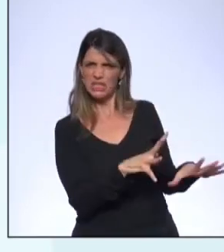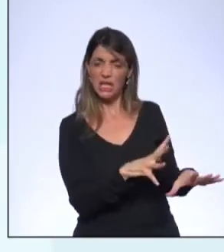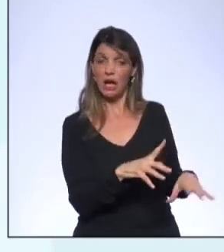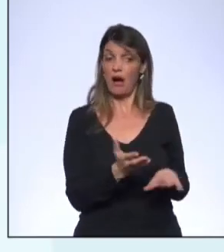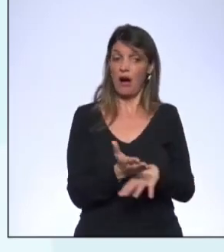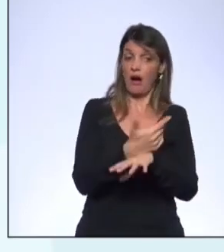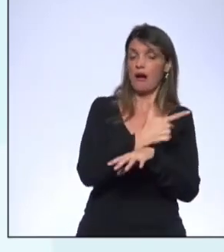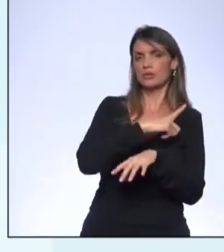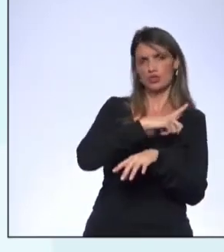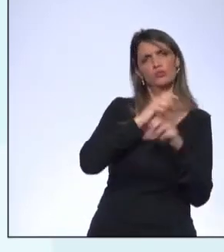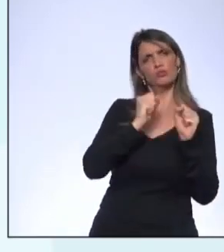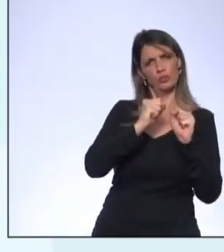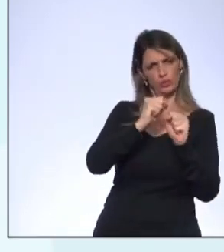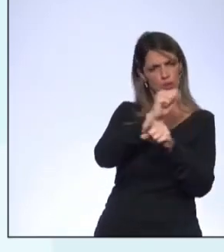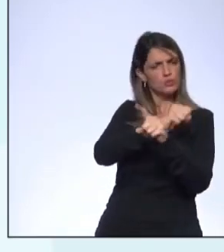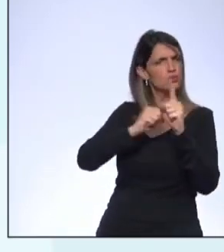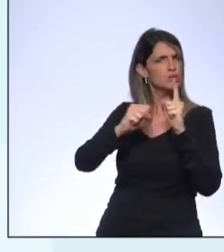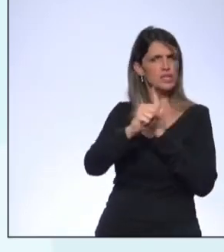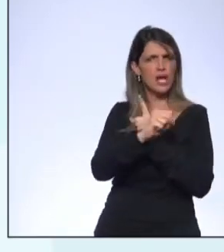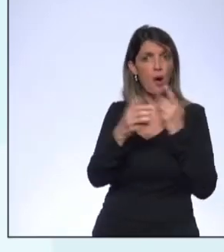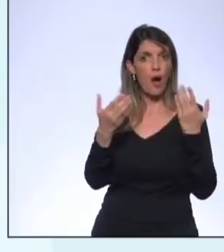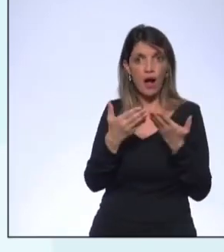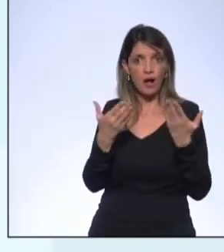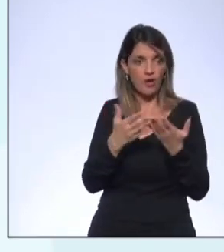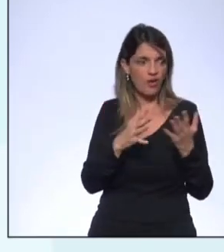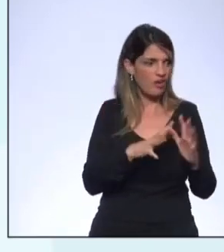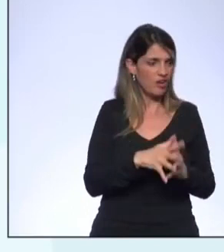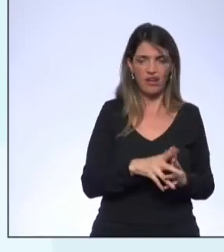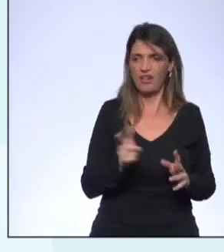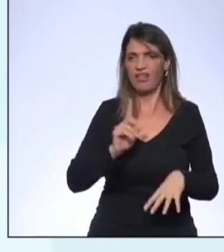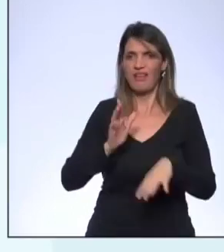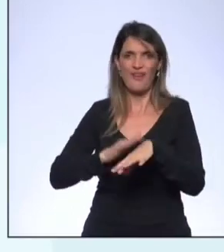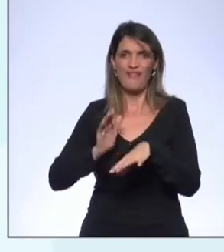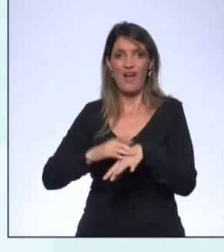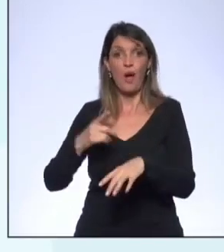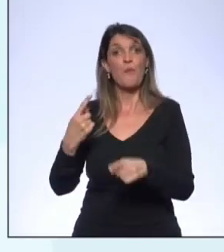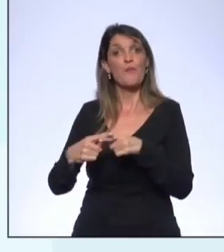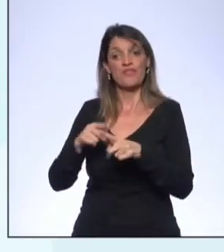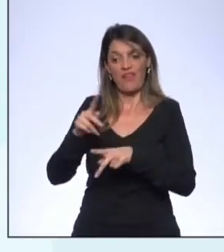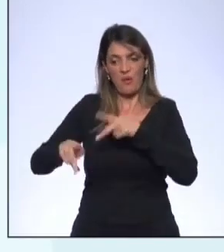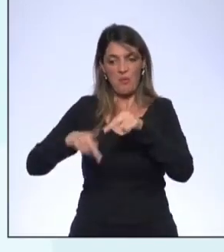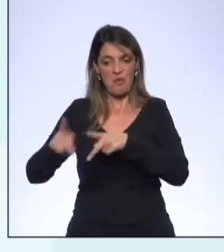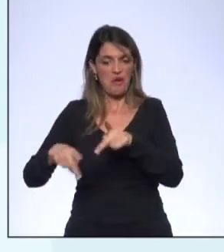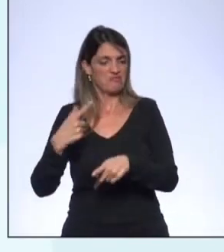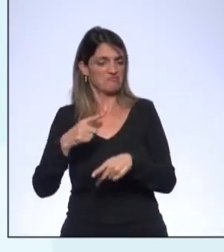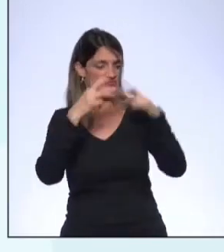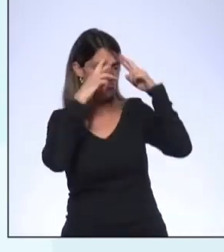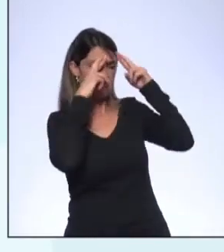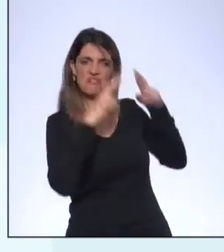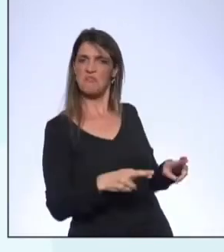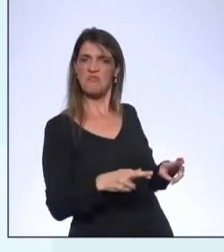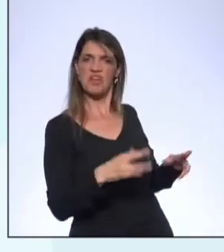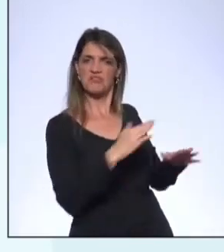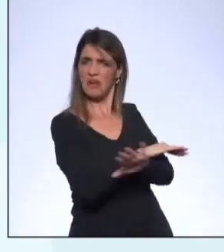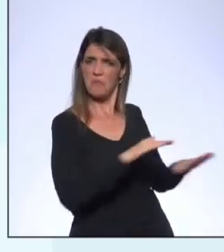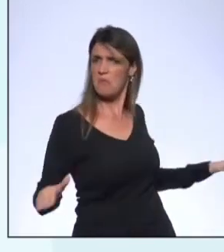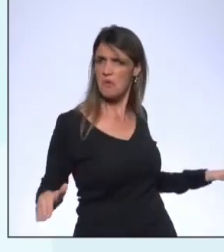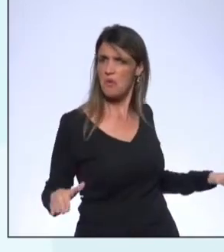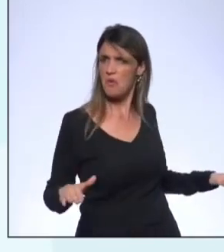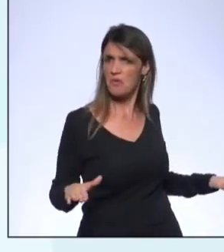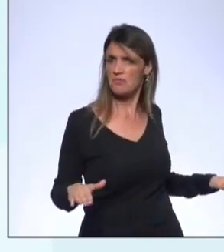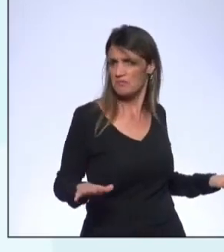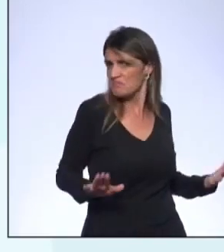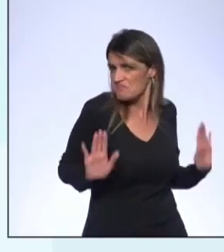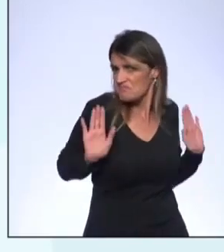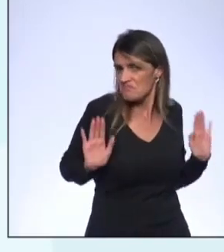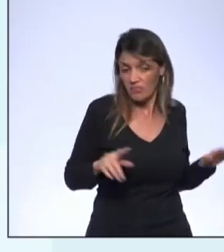poder social, né? Agora eles não fazem mais isso, né? A população não tem mais na figura da nobreza uma autoridade, né?